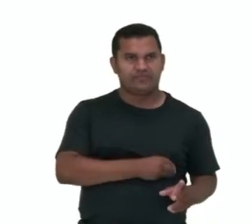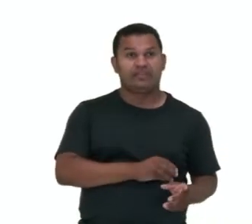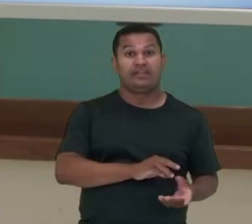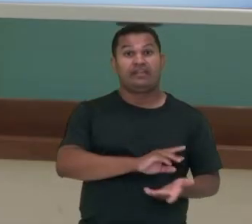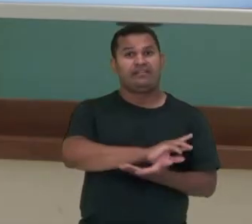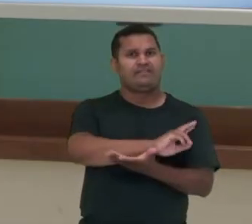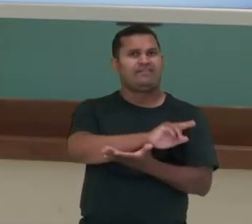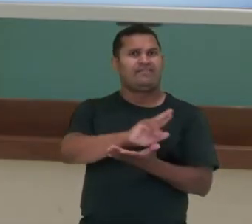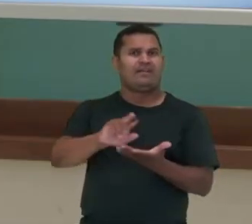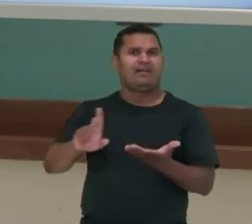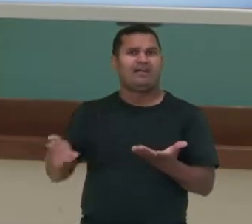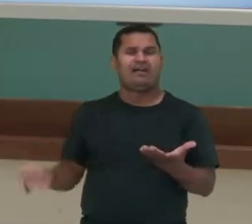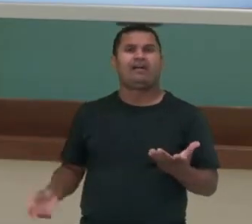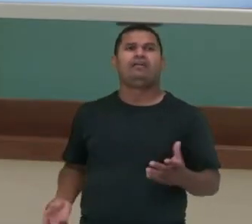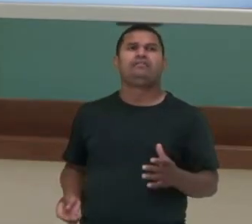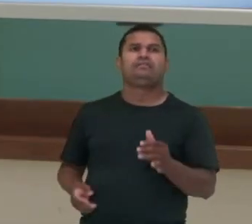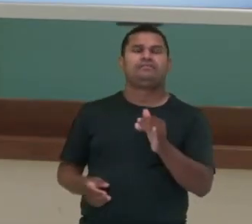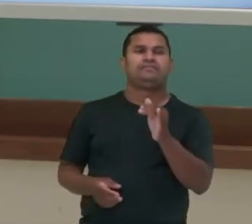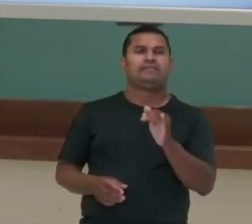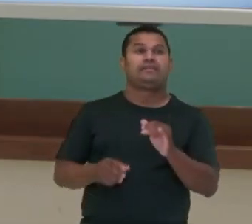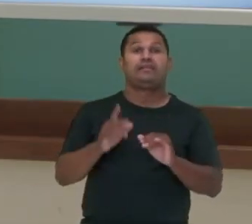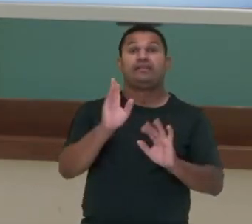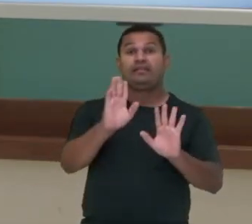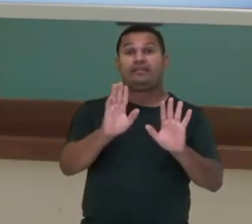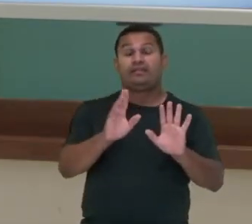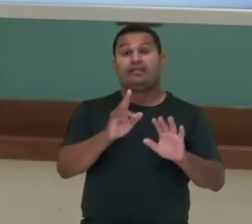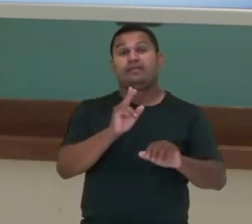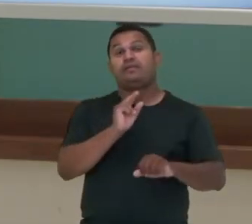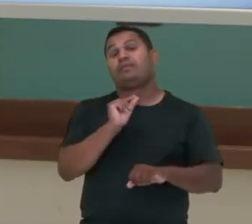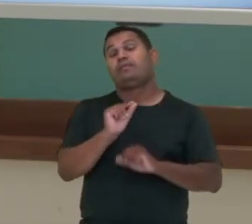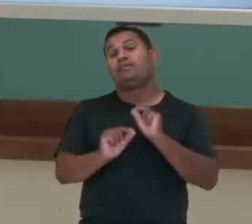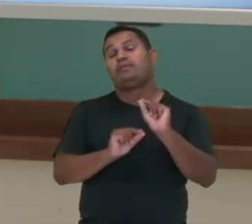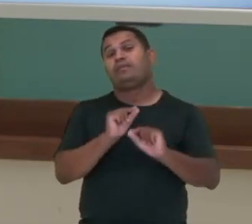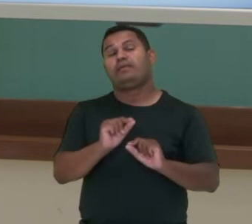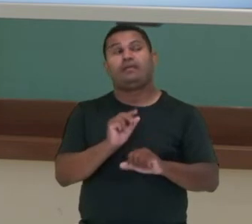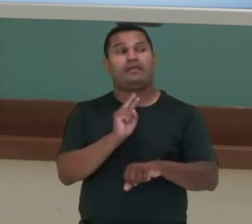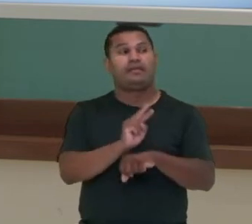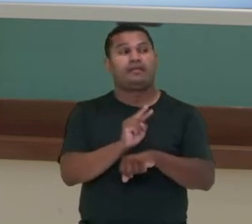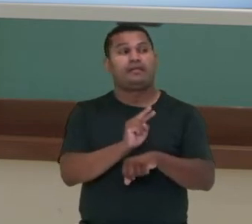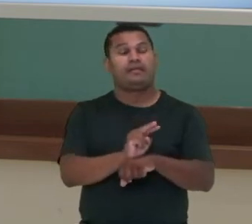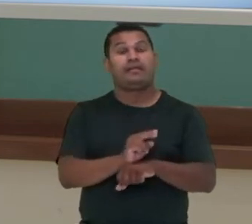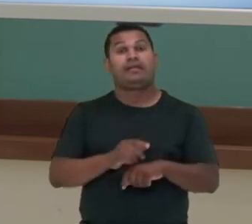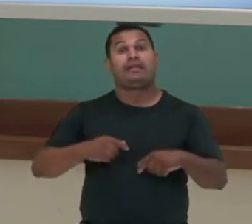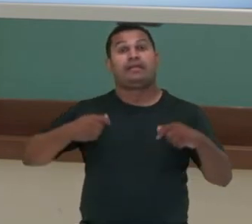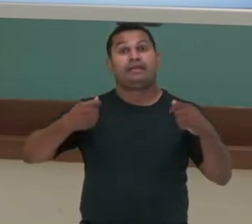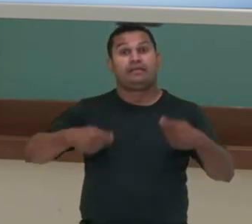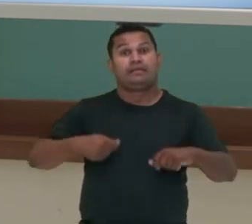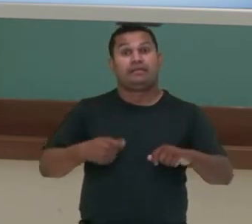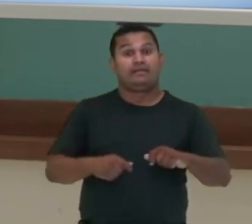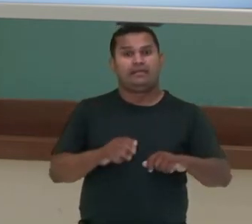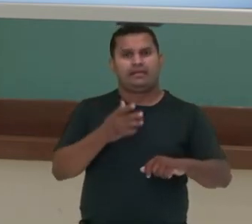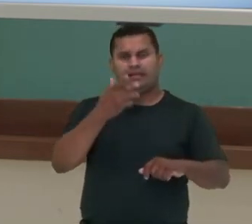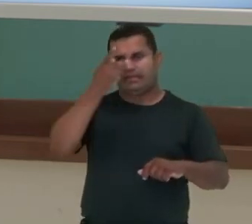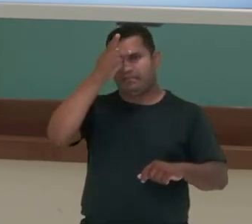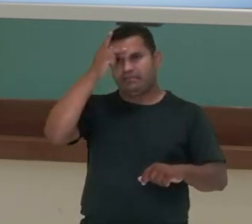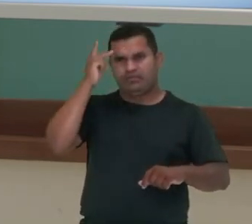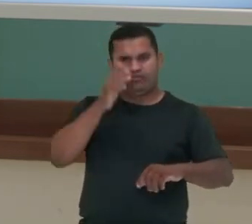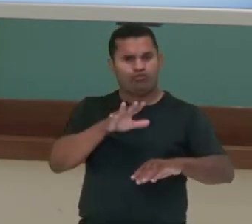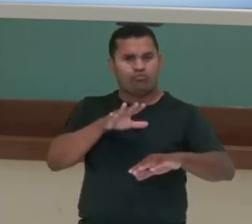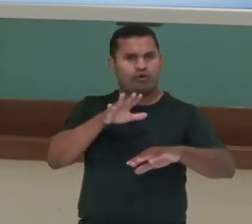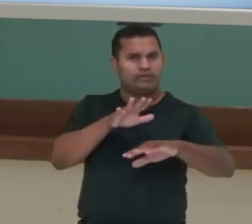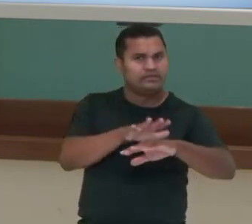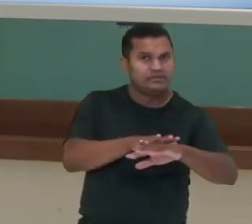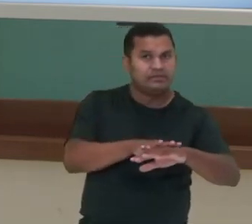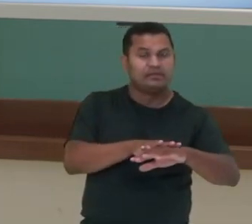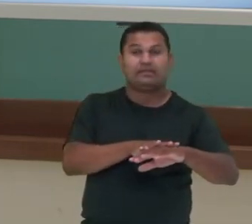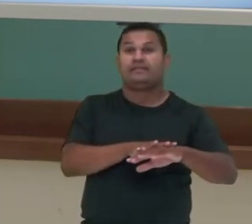quer dizer que são as áreas de proteção integral, aquelas onde o ser humano não vai tocar, né? Essas áreas também